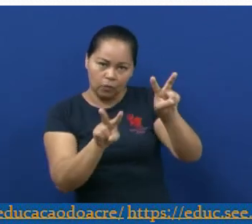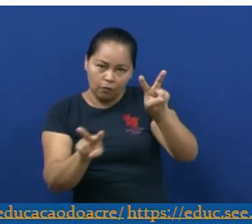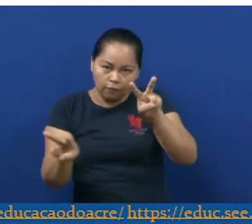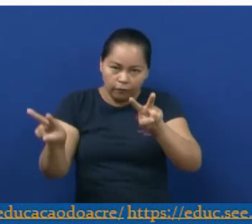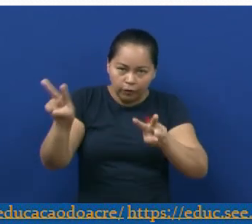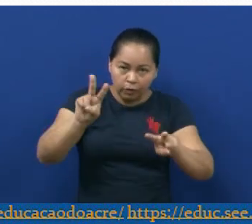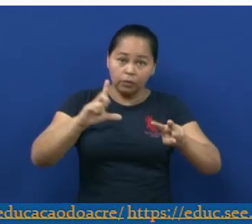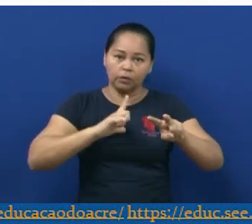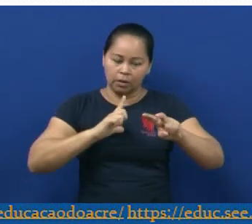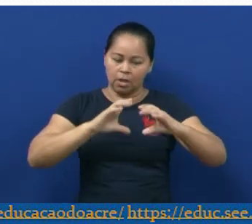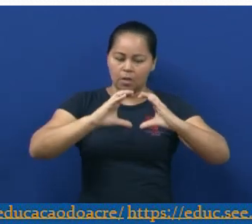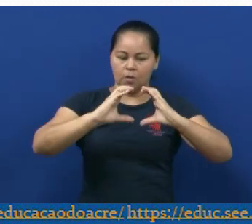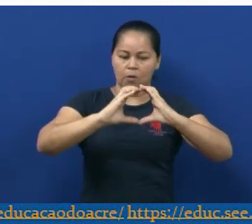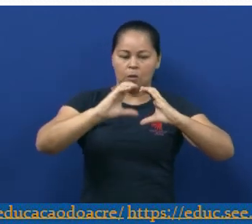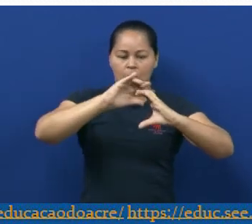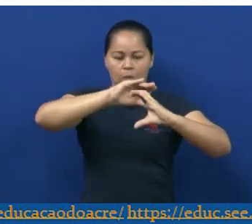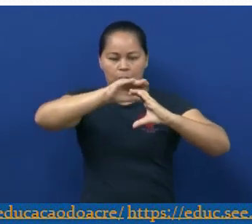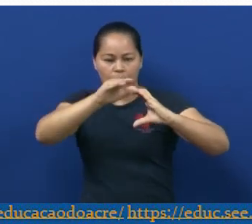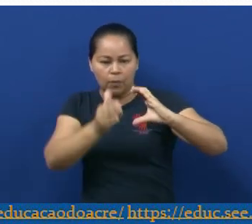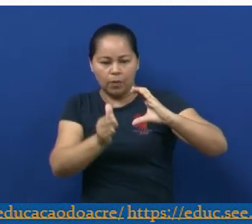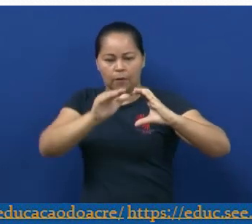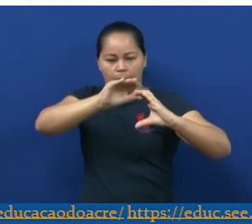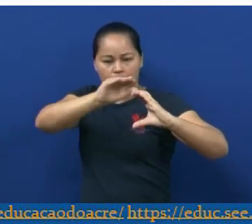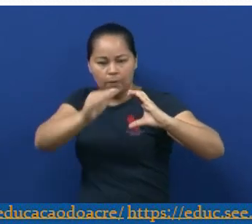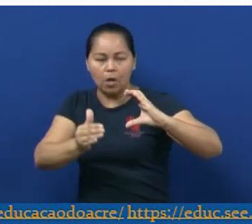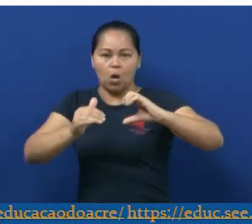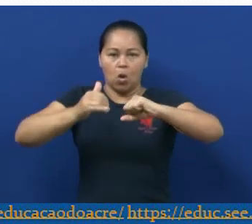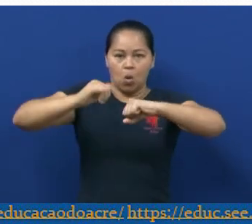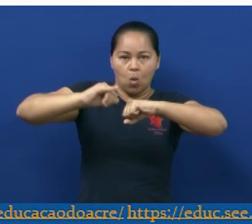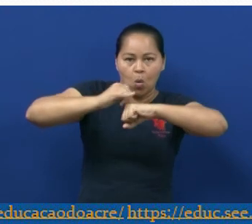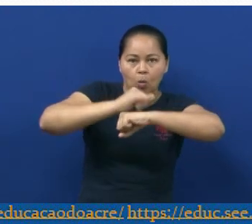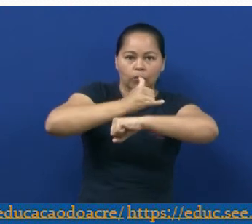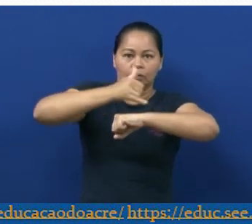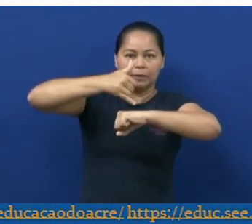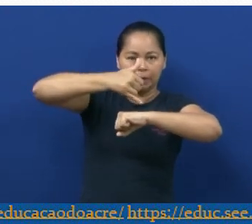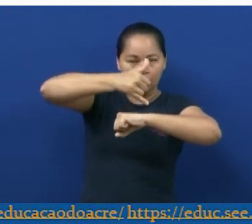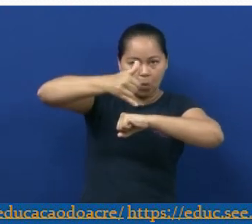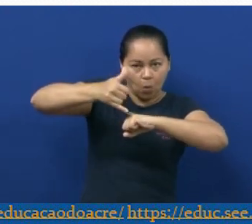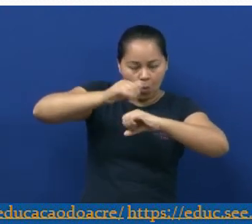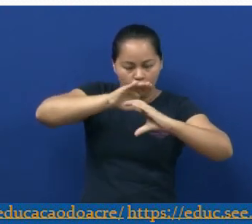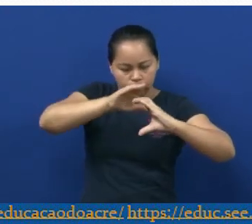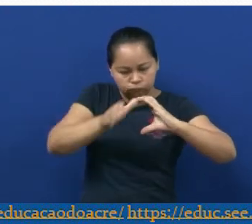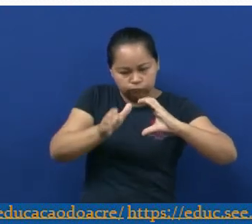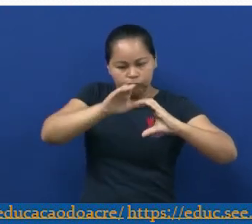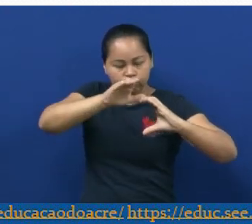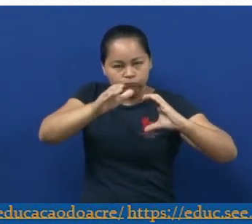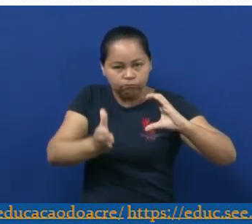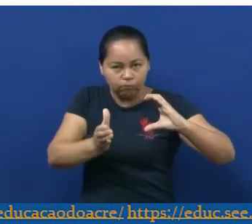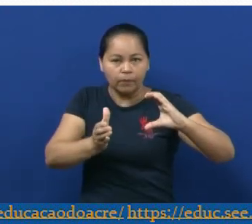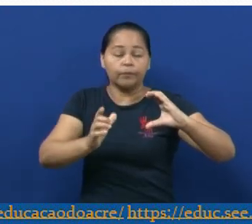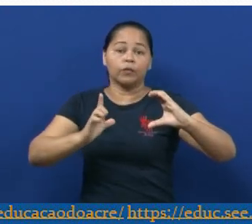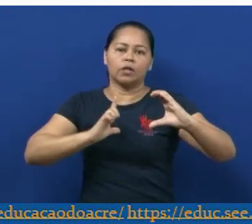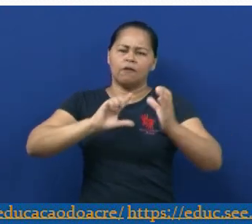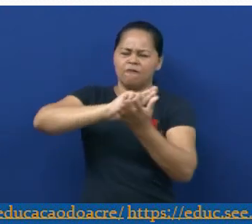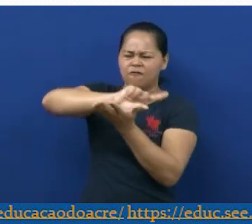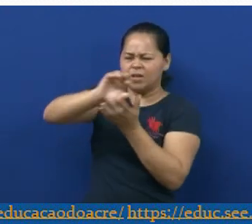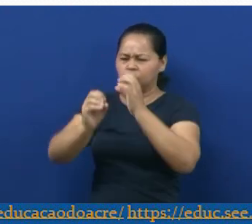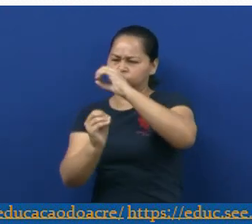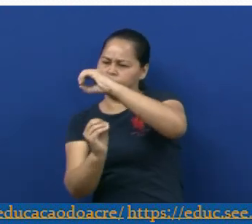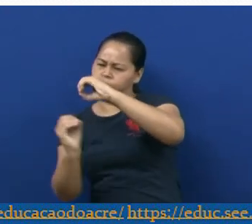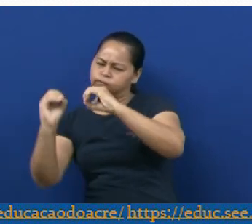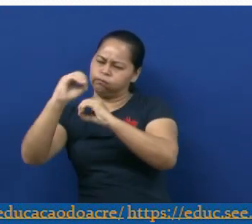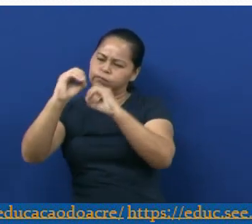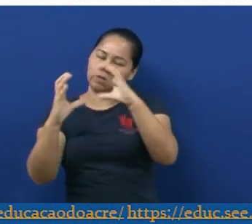uma membrana de lipídios, ou seja, uma membrana gordurosa. E aí eu tenho várias moléculas de